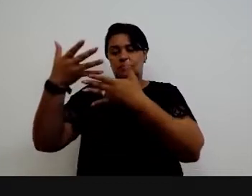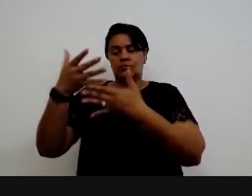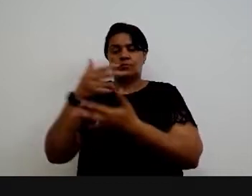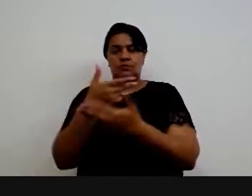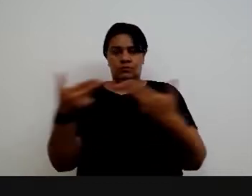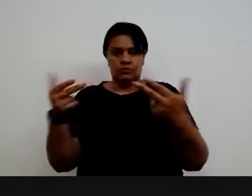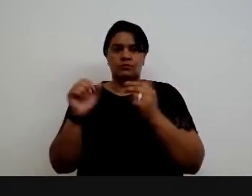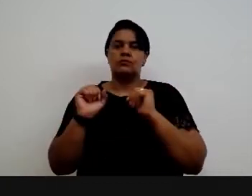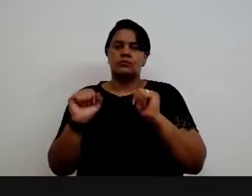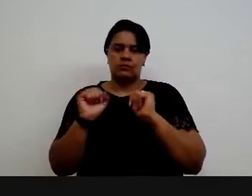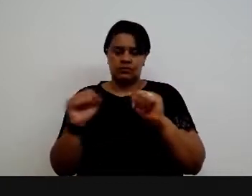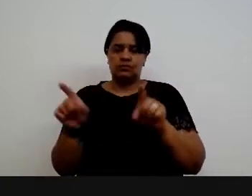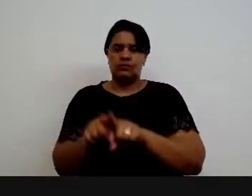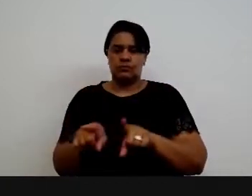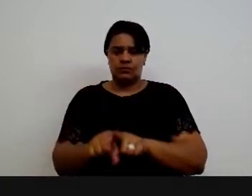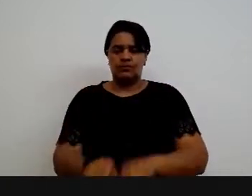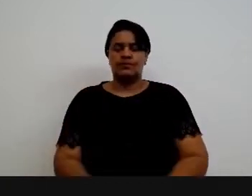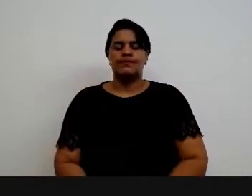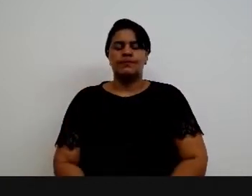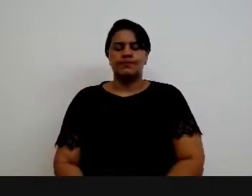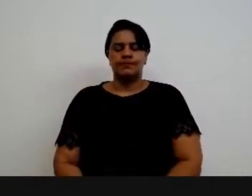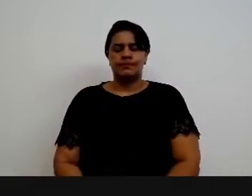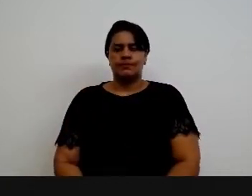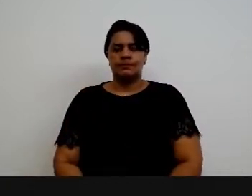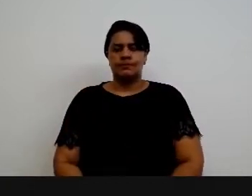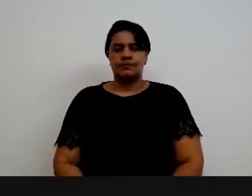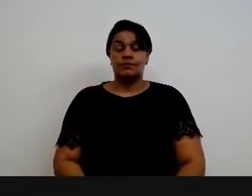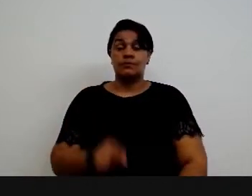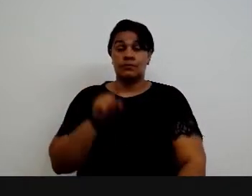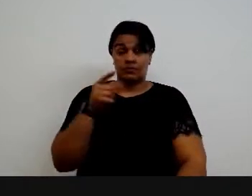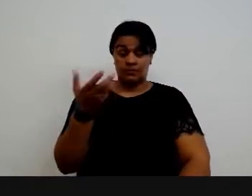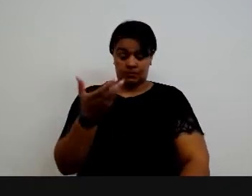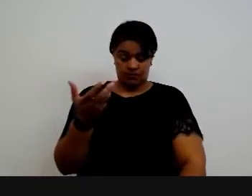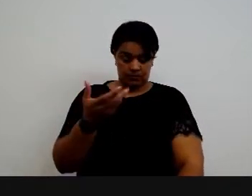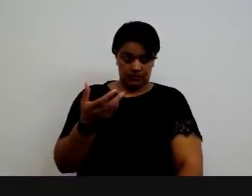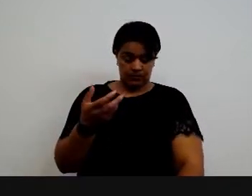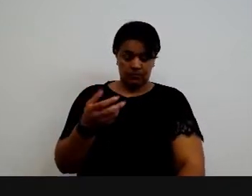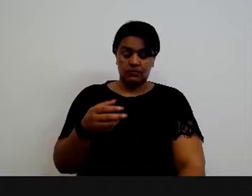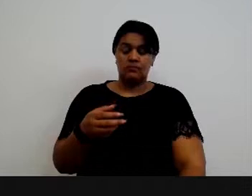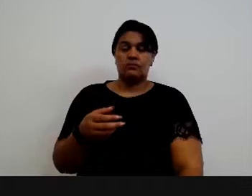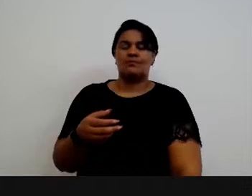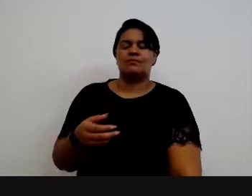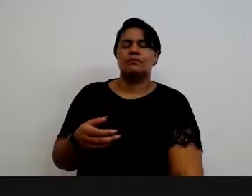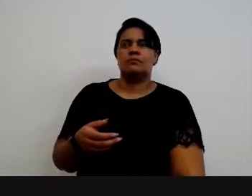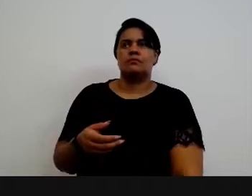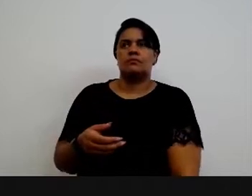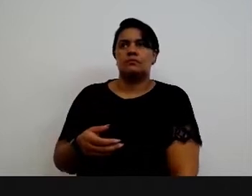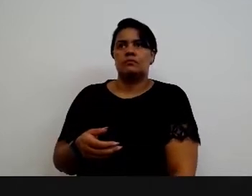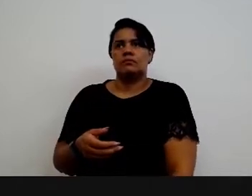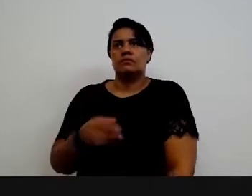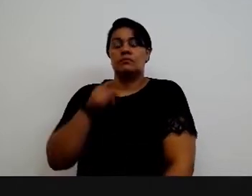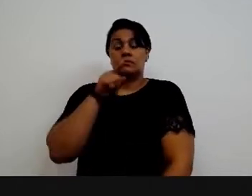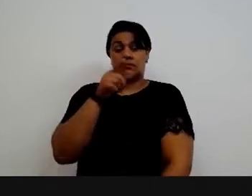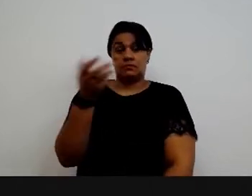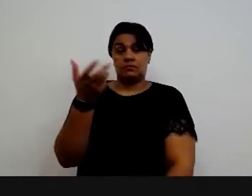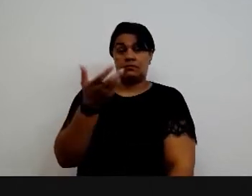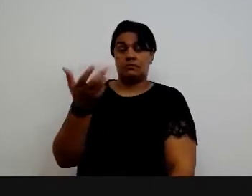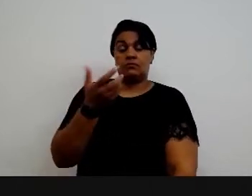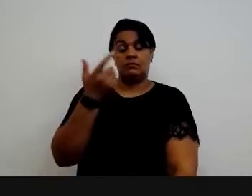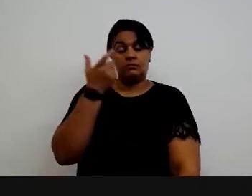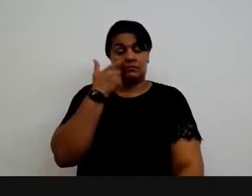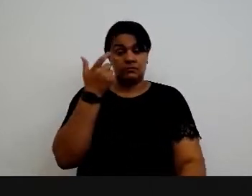está online. Para registrar a sua presença, acesse o evento pela plataforma do Seminário de